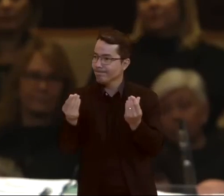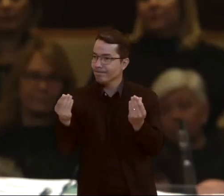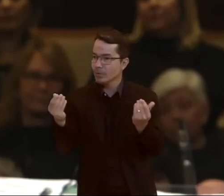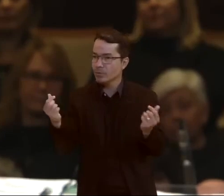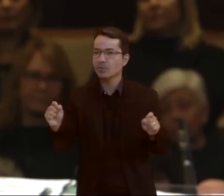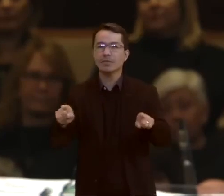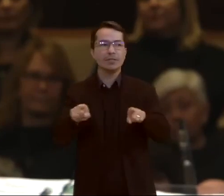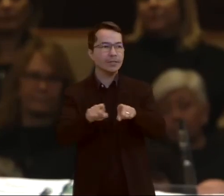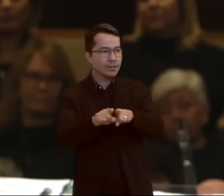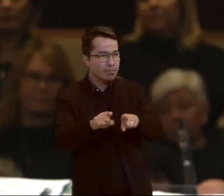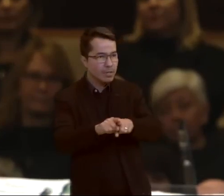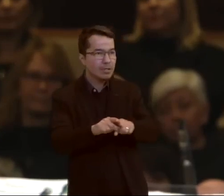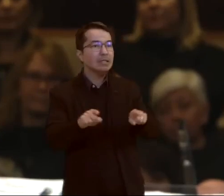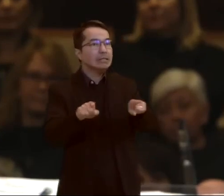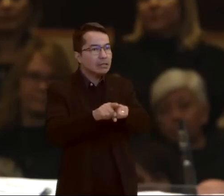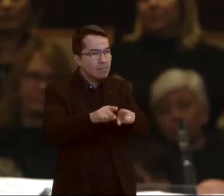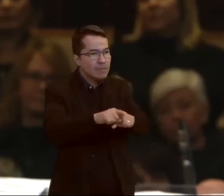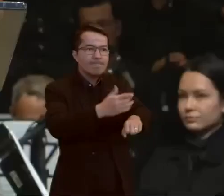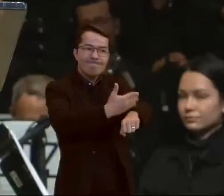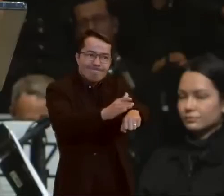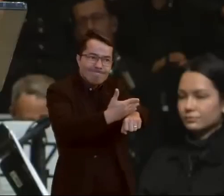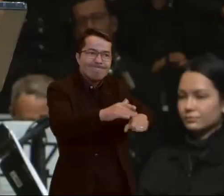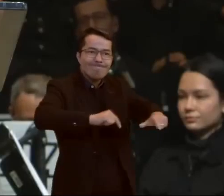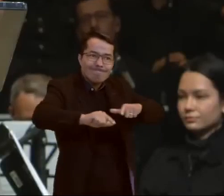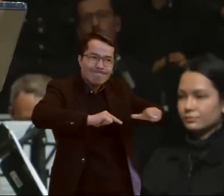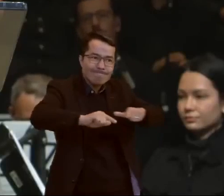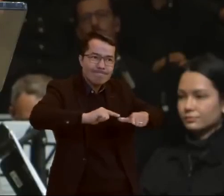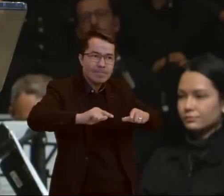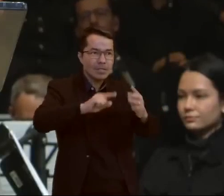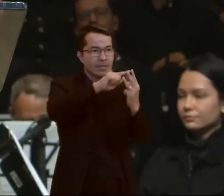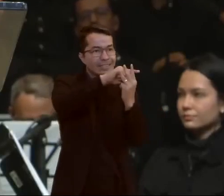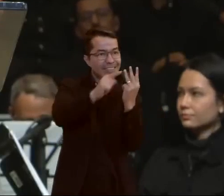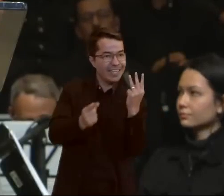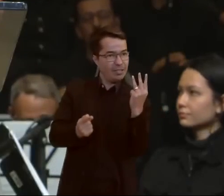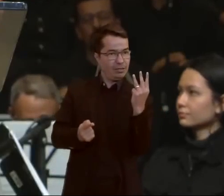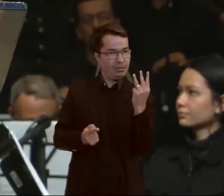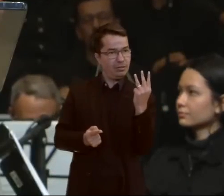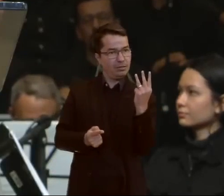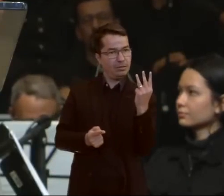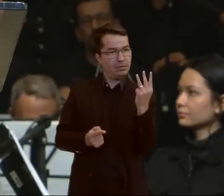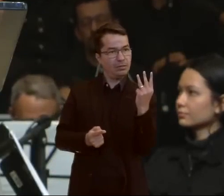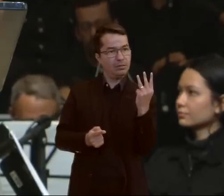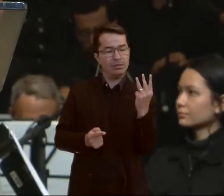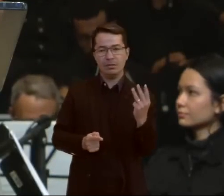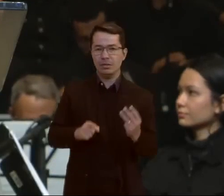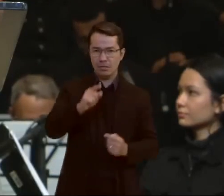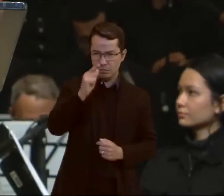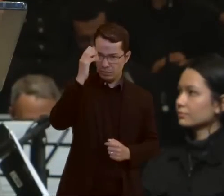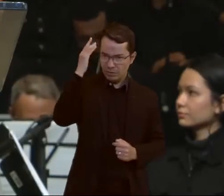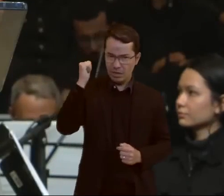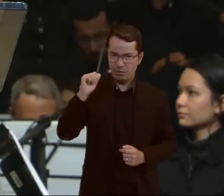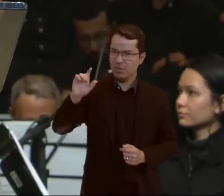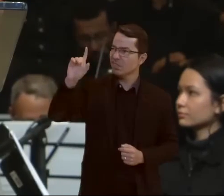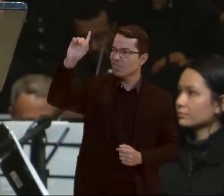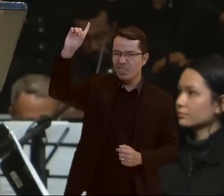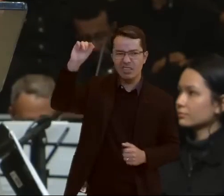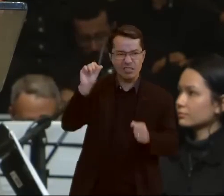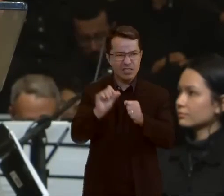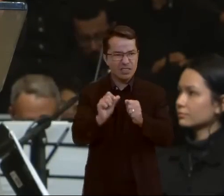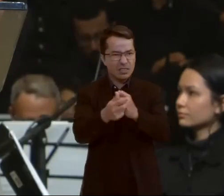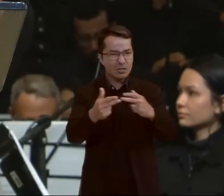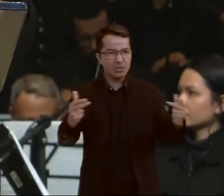desenvolvida por nós na nossa vida. Há coisas que Deus faz acontecer na nossa vida